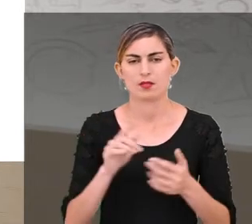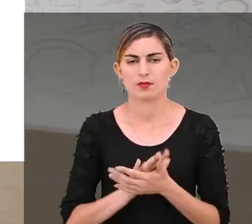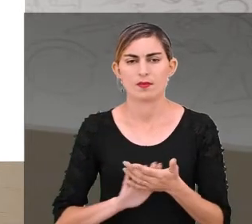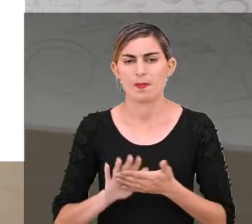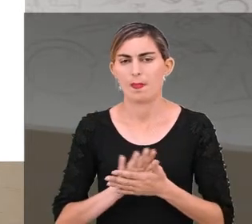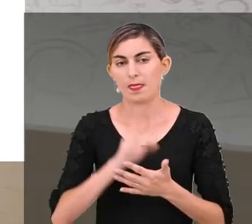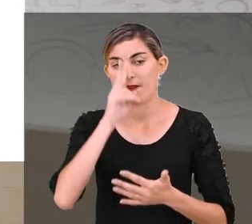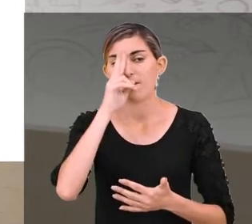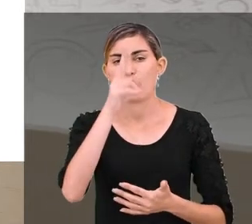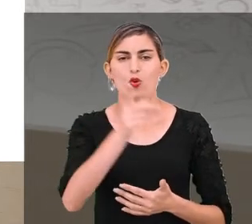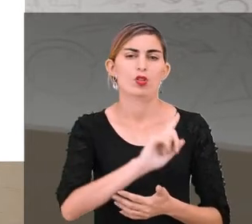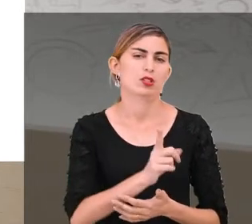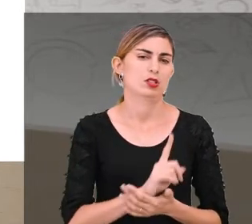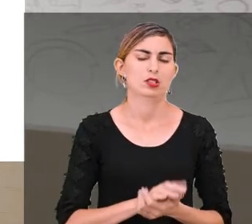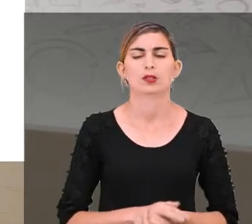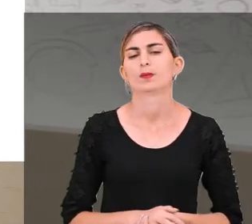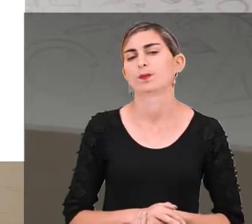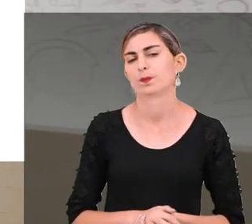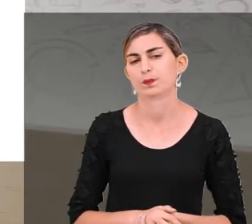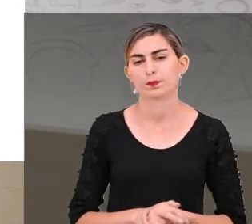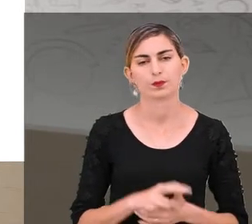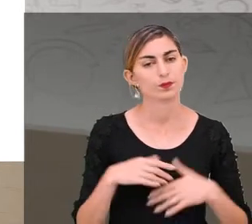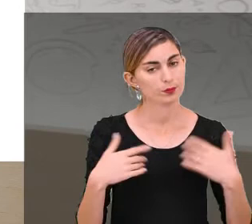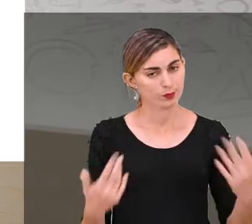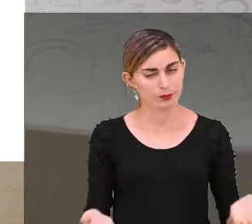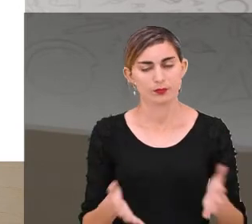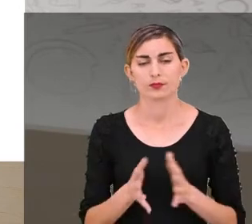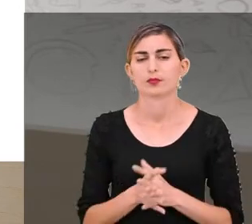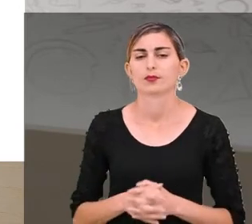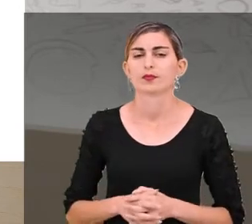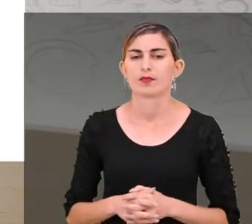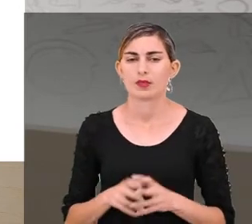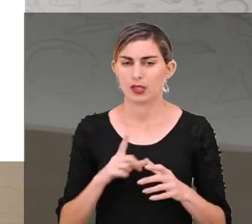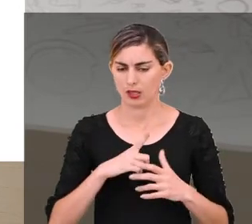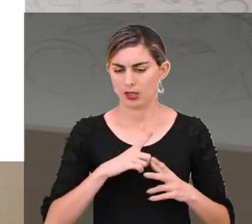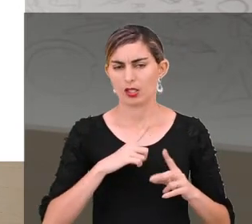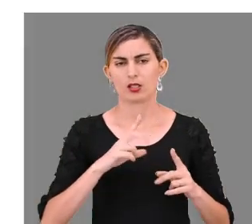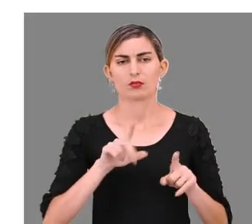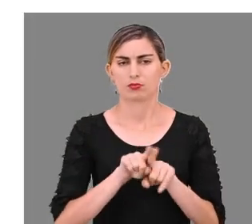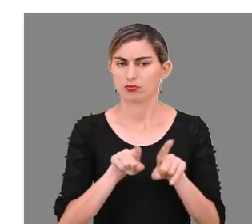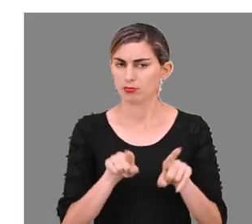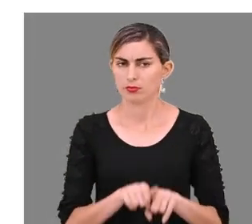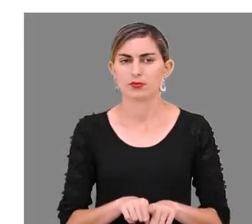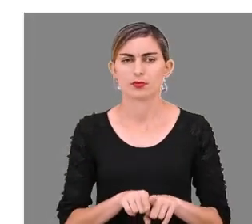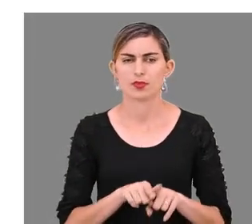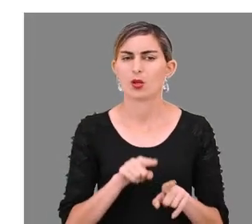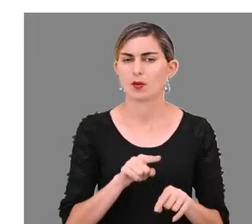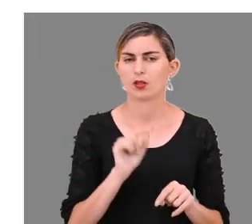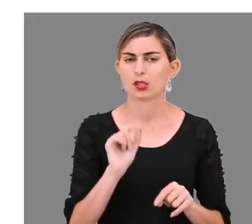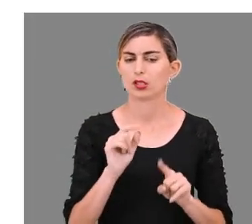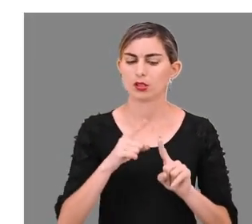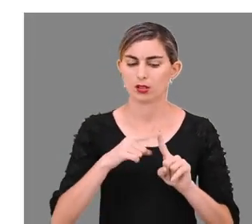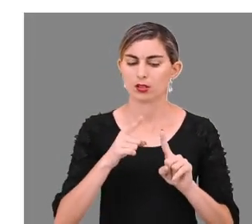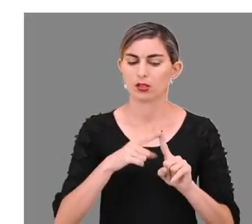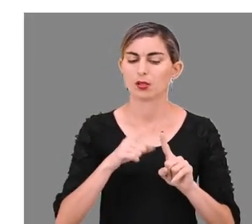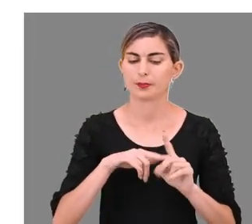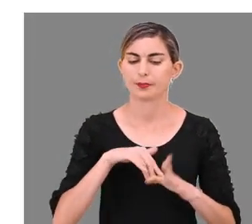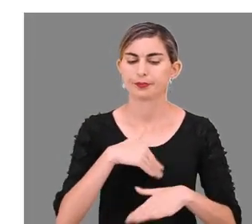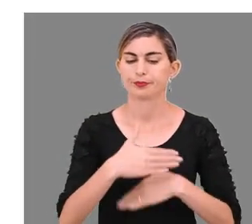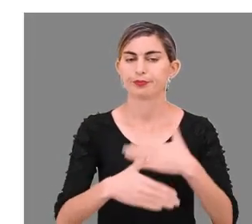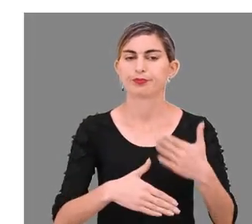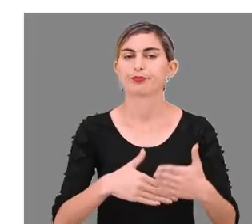tem danos severos, né? Então é isso. Existe também um outro tipo